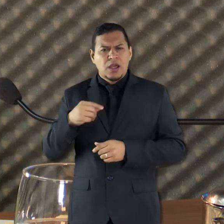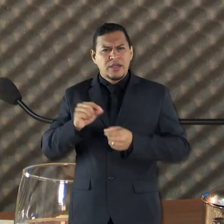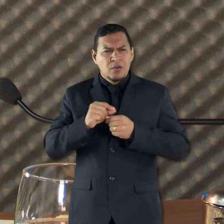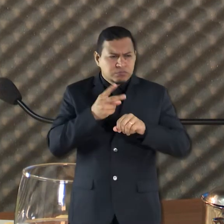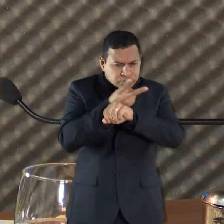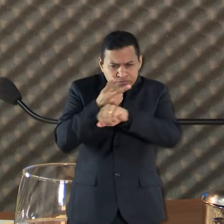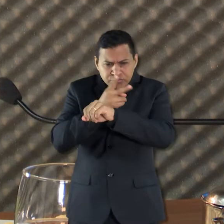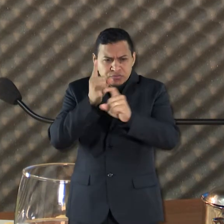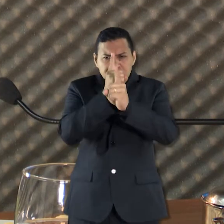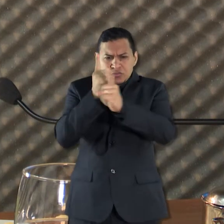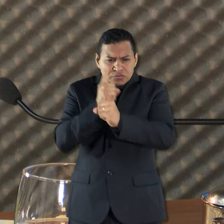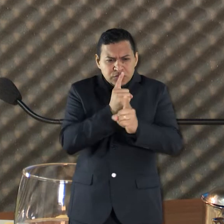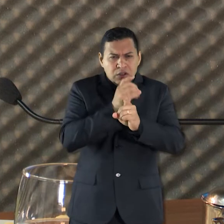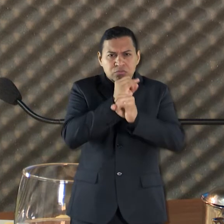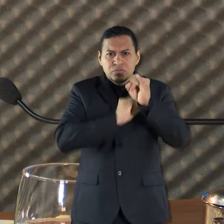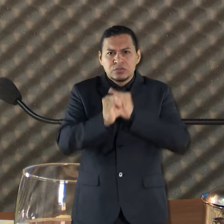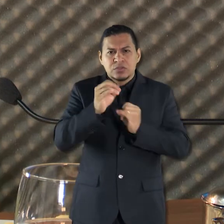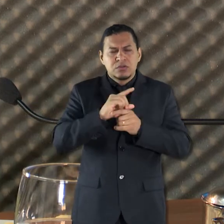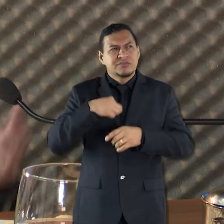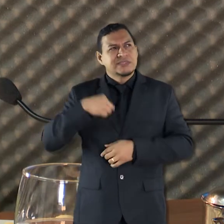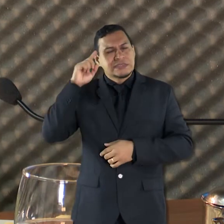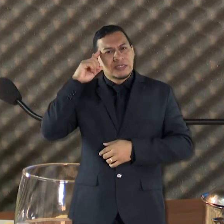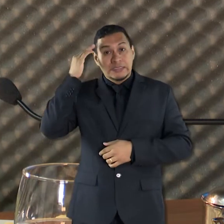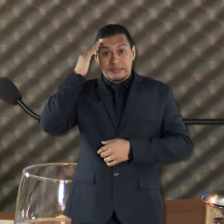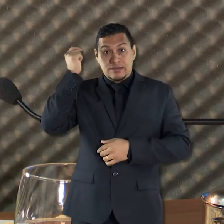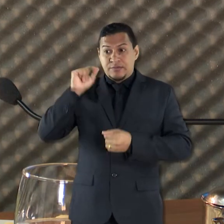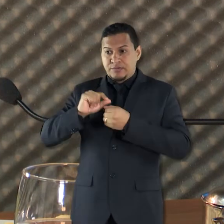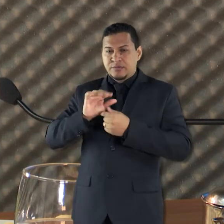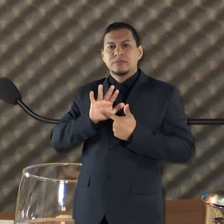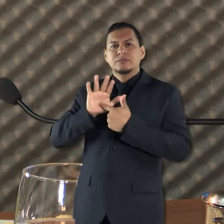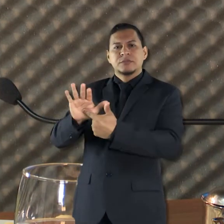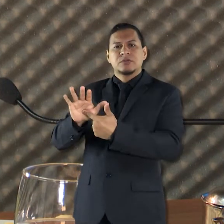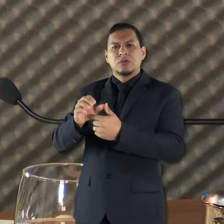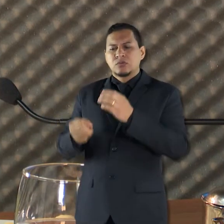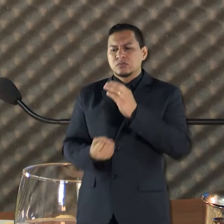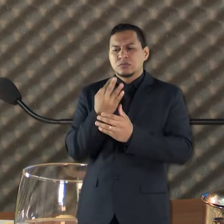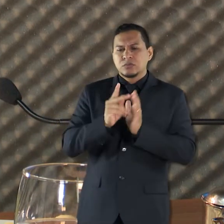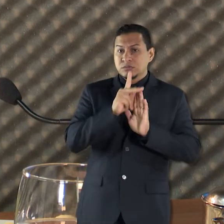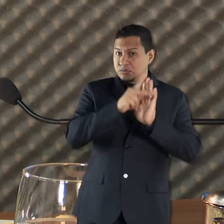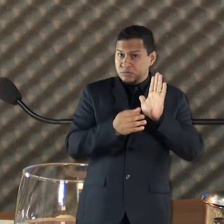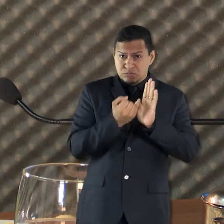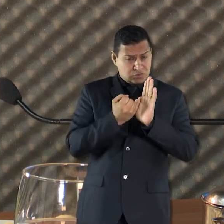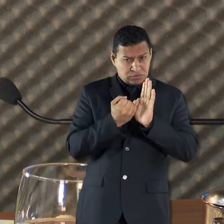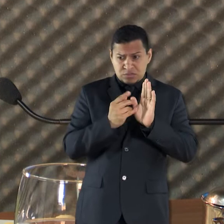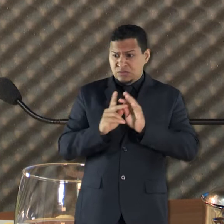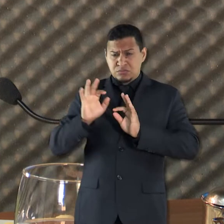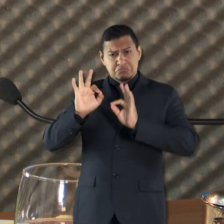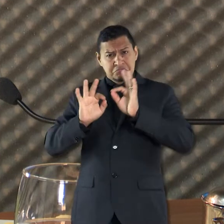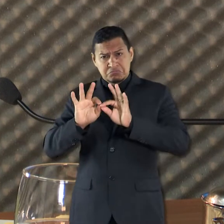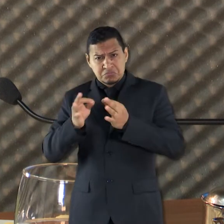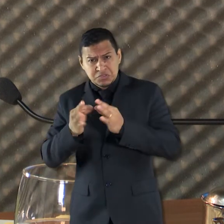assim, fazer o que sabe fazer, né? Isso. Porque às vezes a gente fica pensando em fazer muita coisa, fazer o que sabe fazer. Aí nós montamos um programa